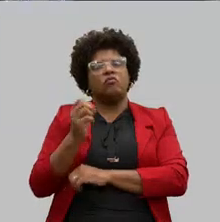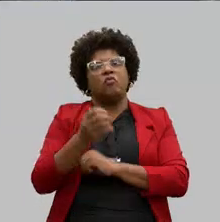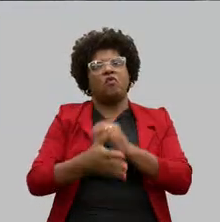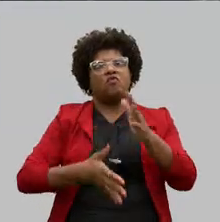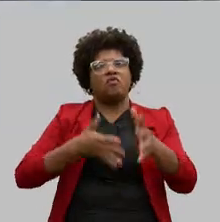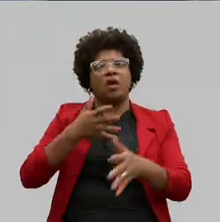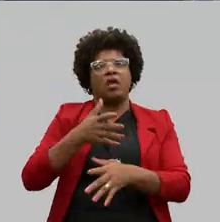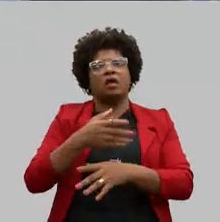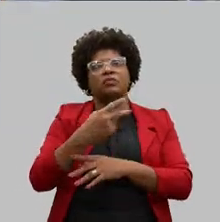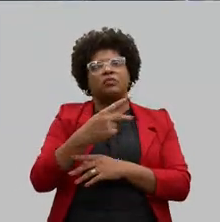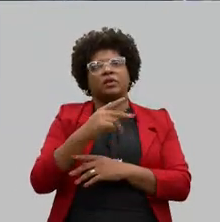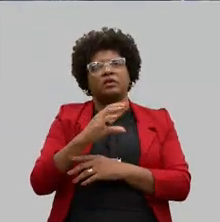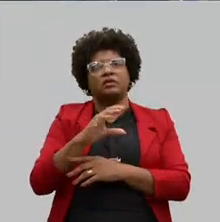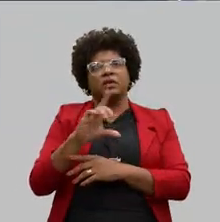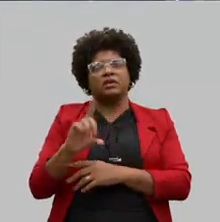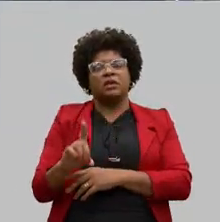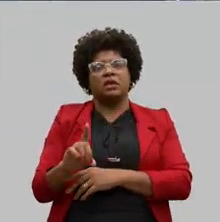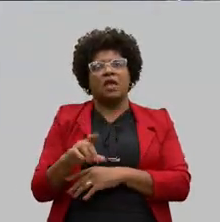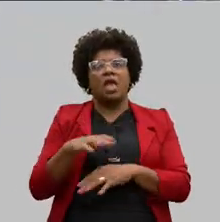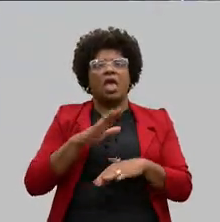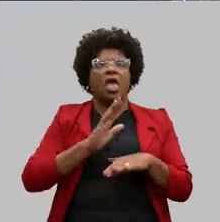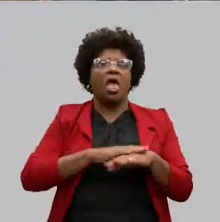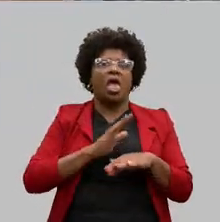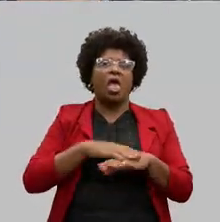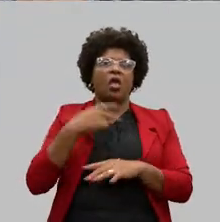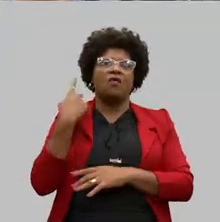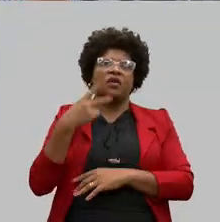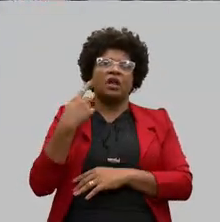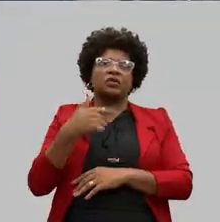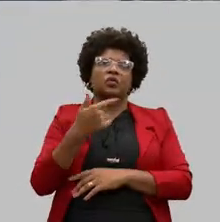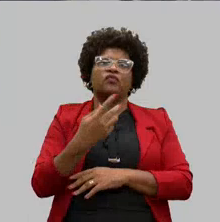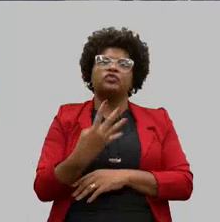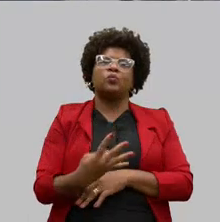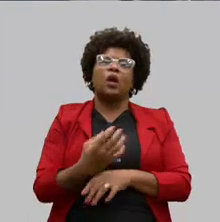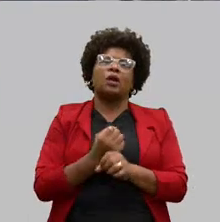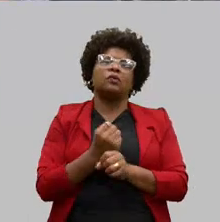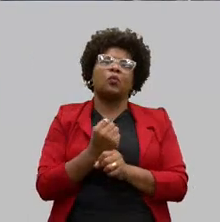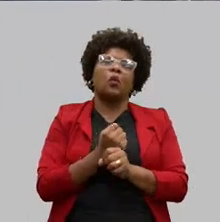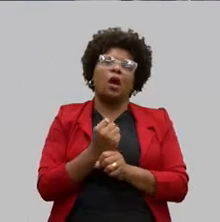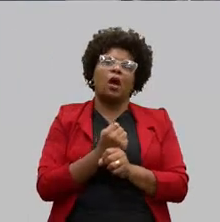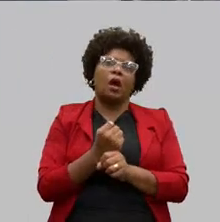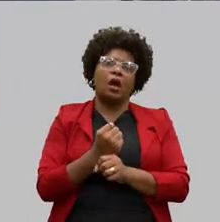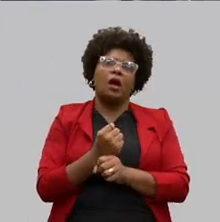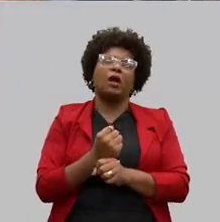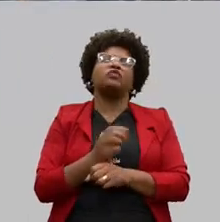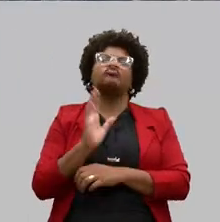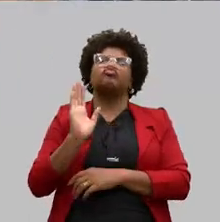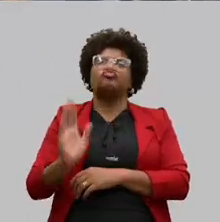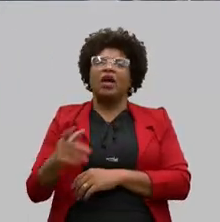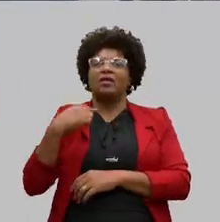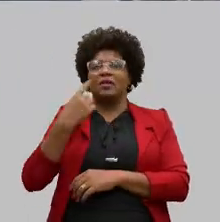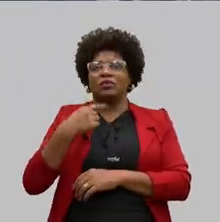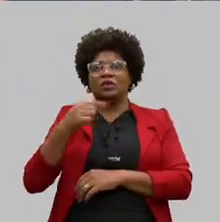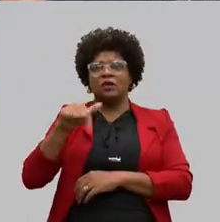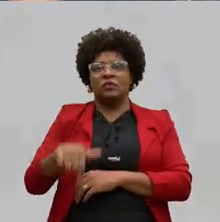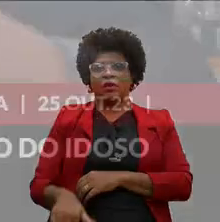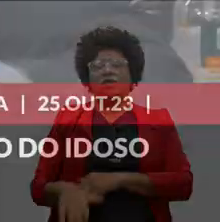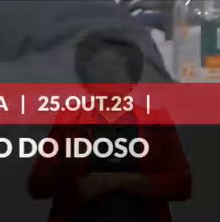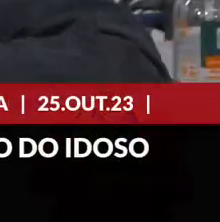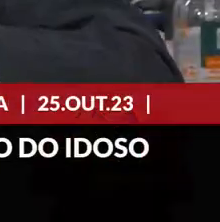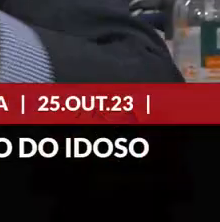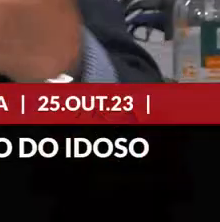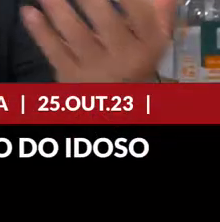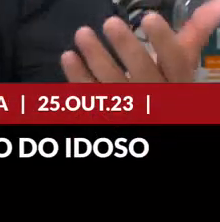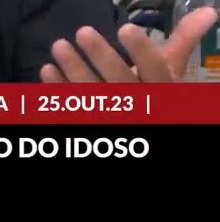colegas né eu fui Vereador 24 anos consecutivo Walter tosa foi deputado dessa casa foi vereador Leonardo Matos